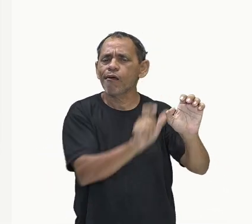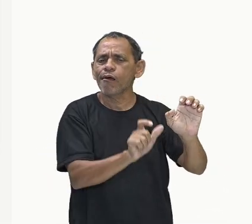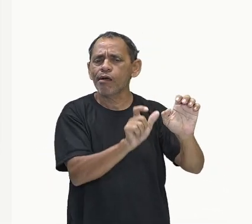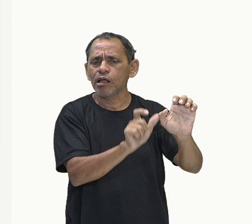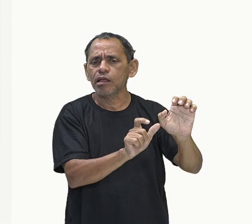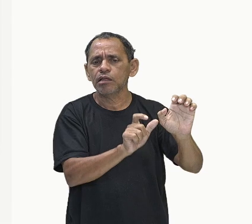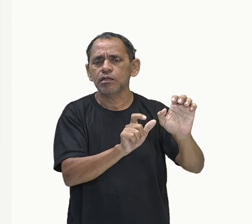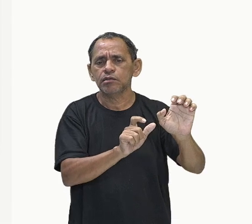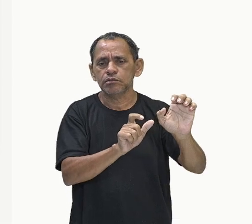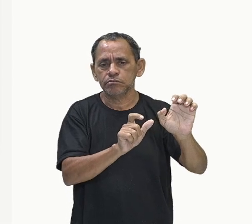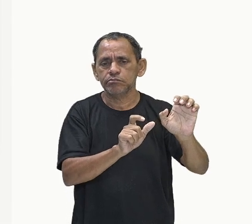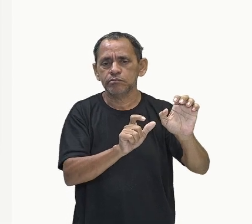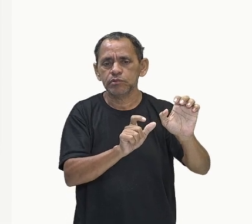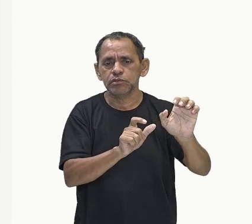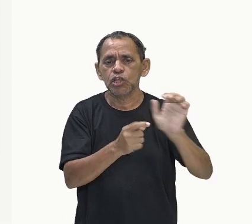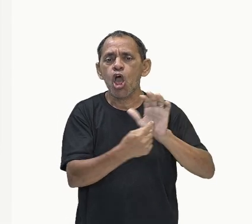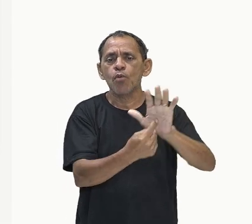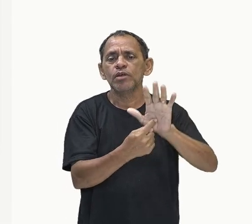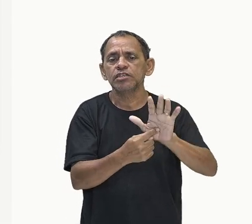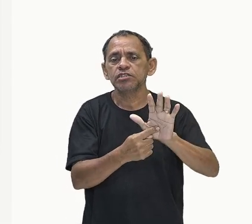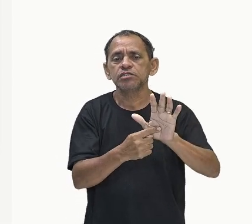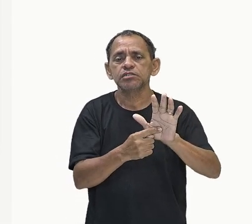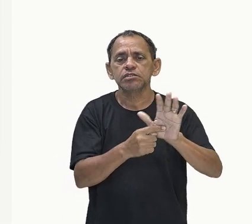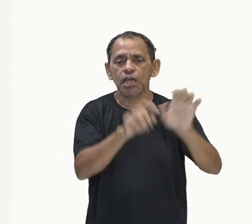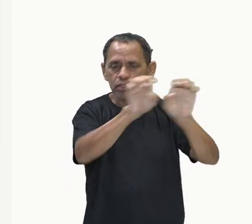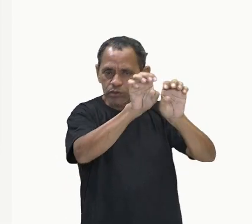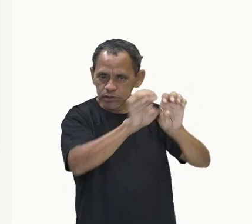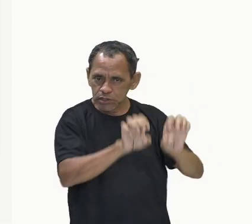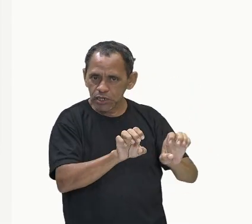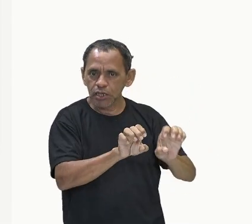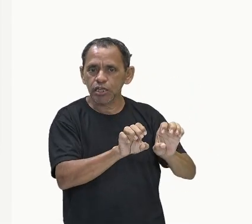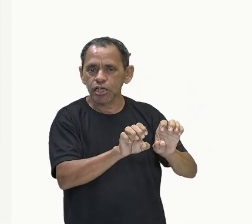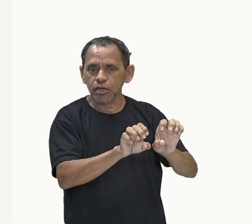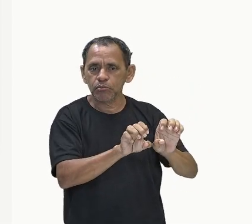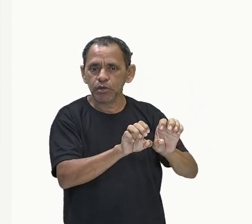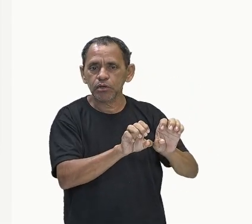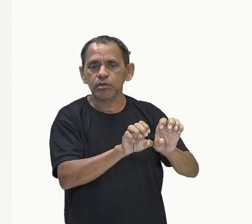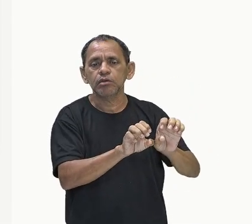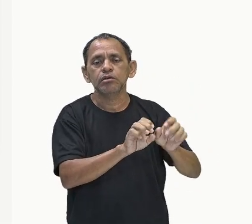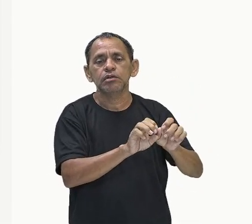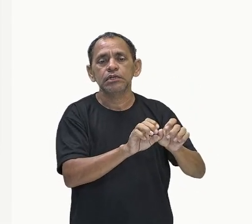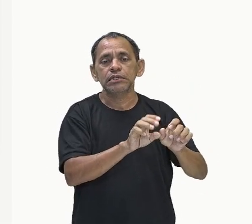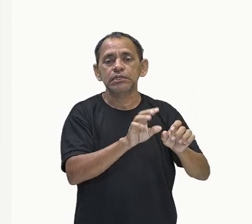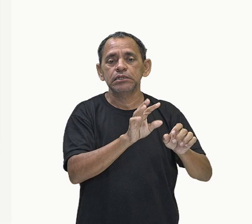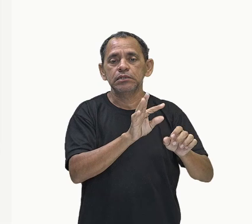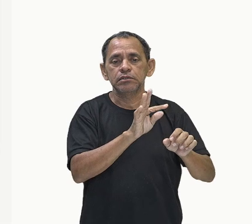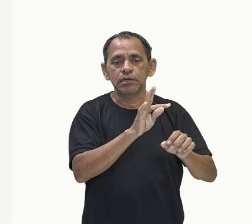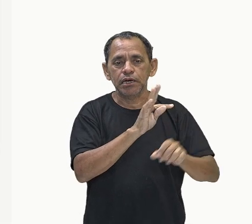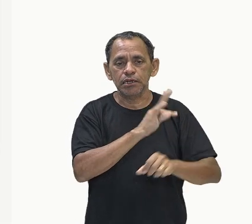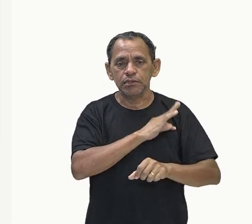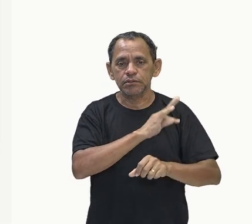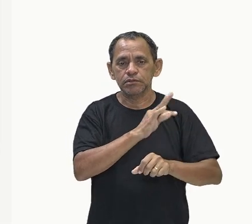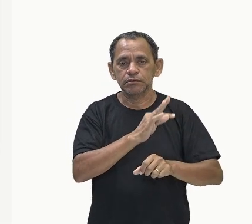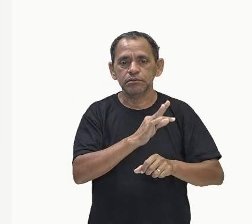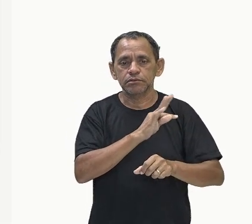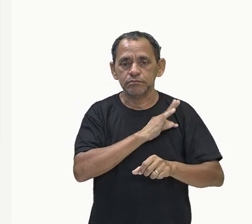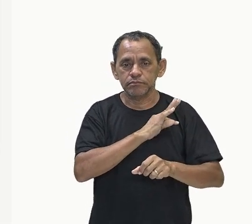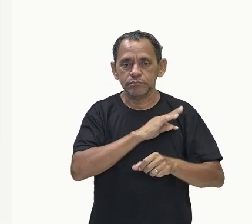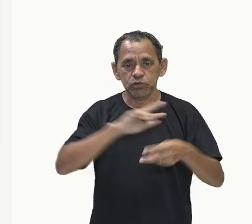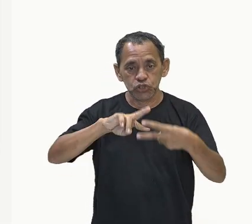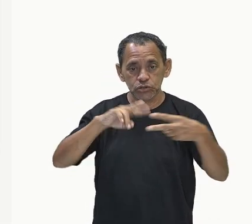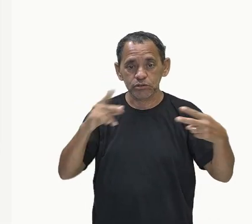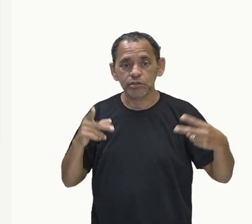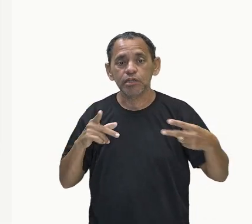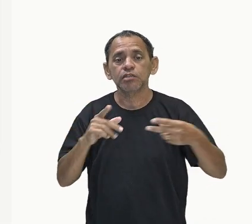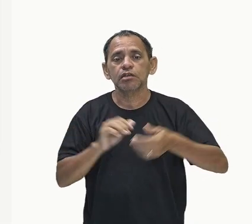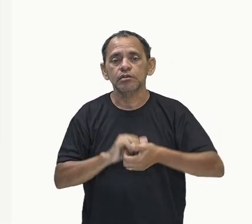aí, nesse esquema didático, é a técnica gênica in vivo. Essa técnica consiste